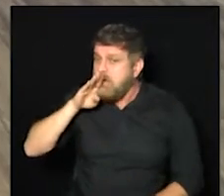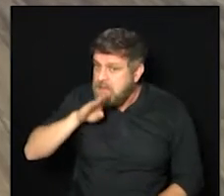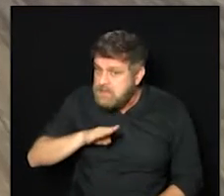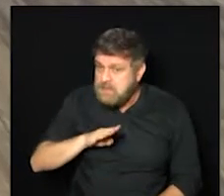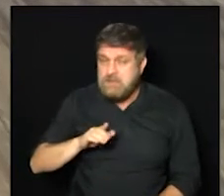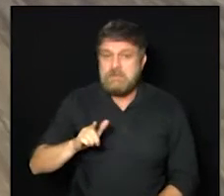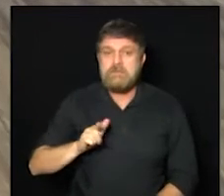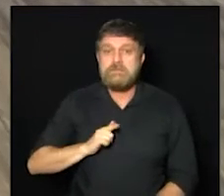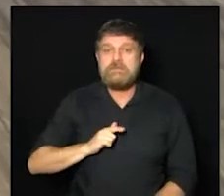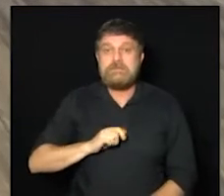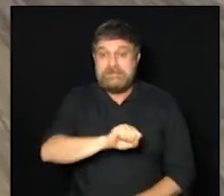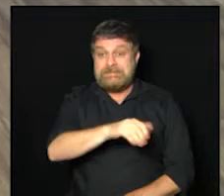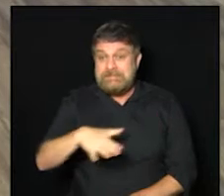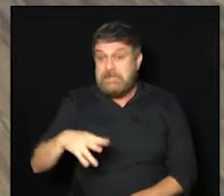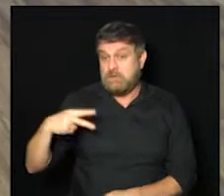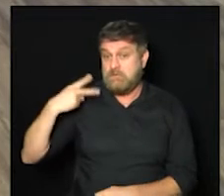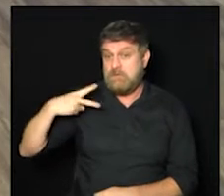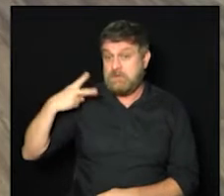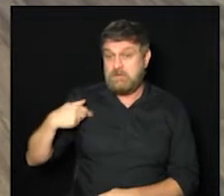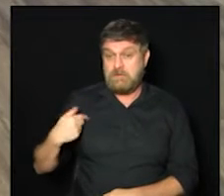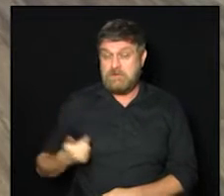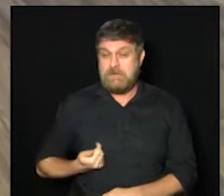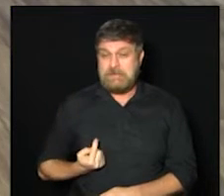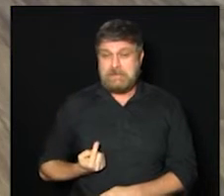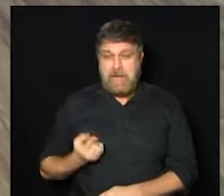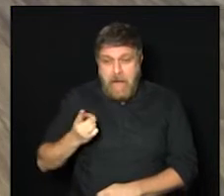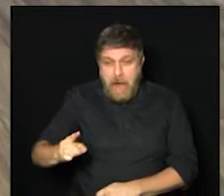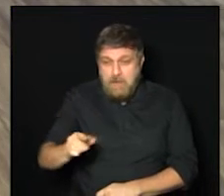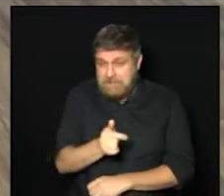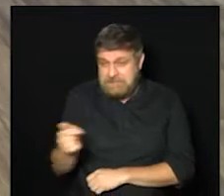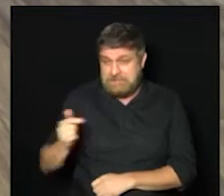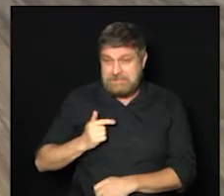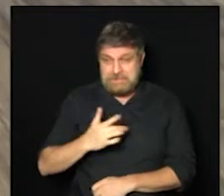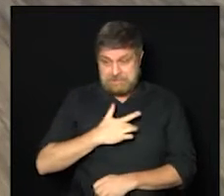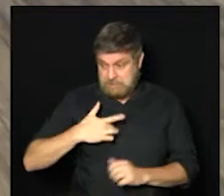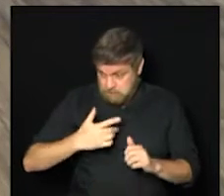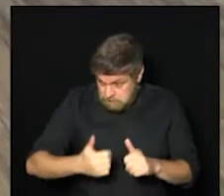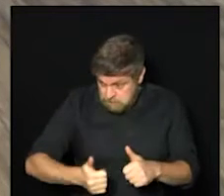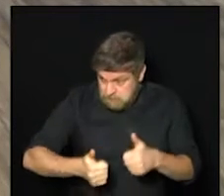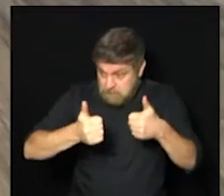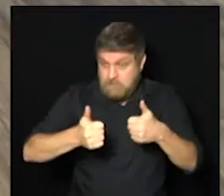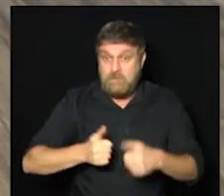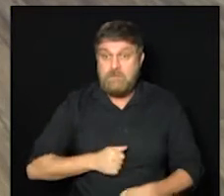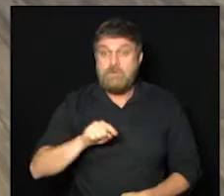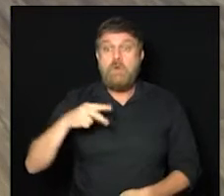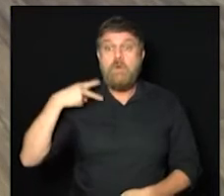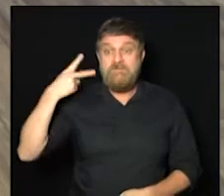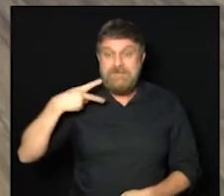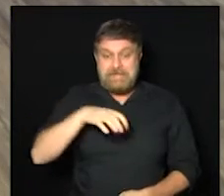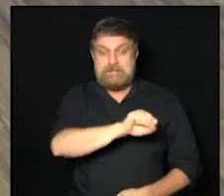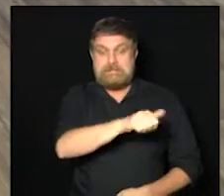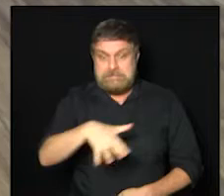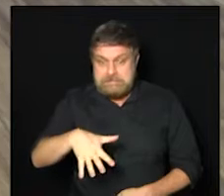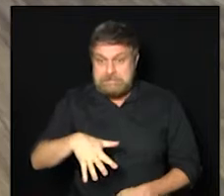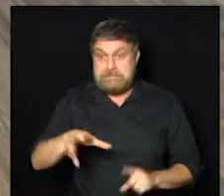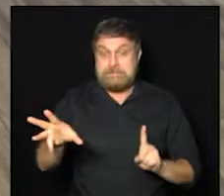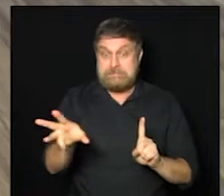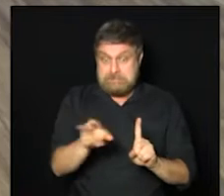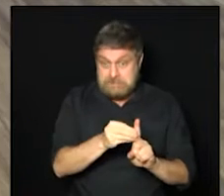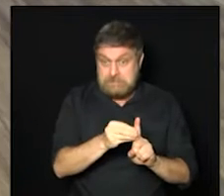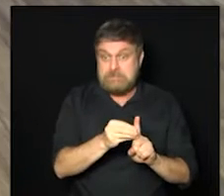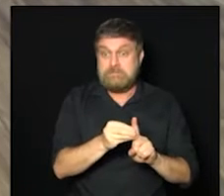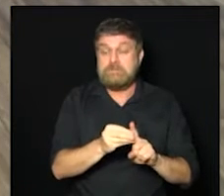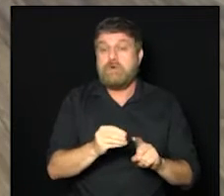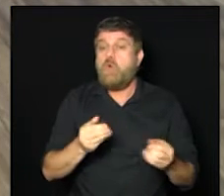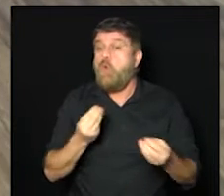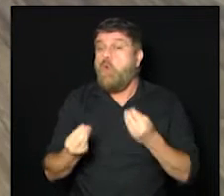Do Cidão Santos, né? Nós falamos durante a última semana, ele se recuperou do Covid-19, do coronavírus, e como é que está